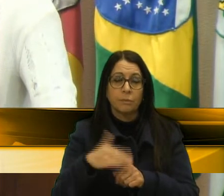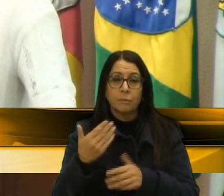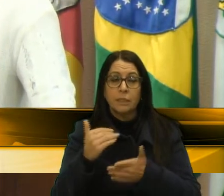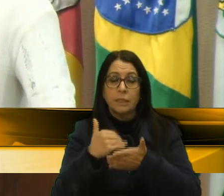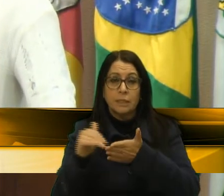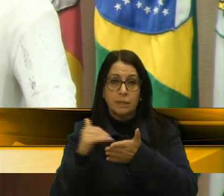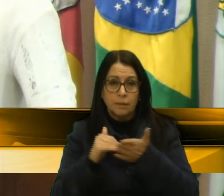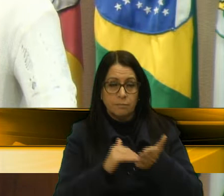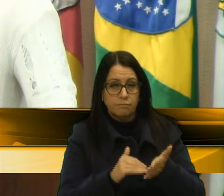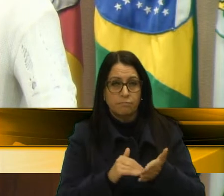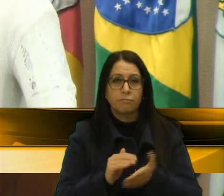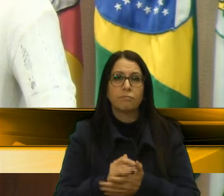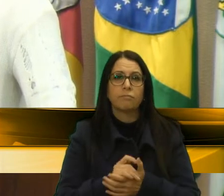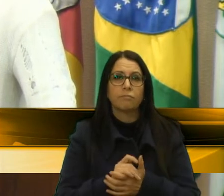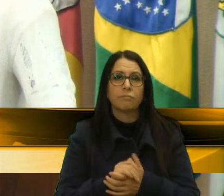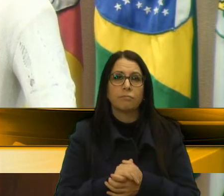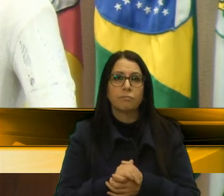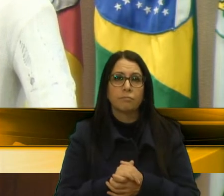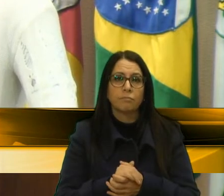secretários.